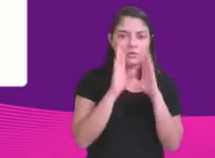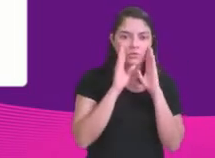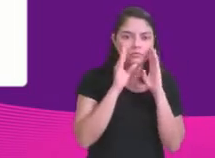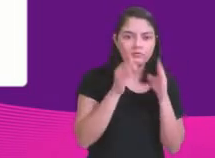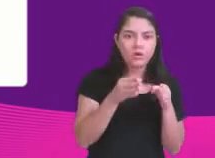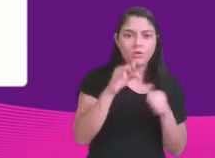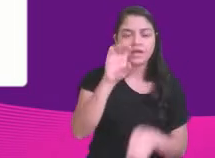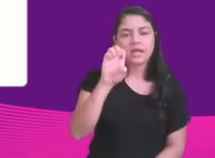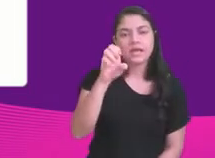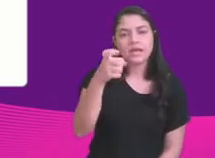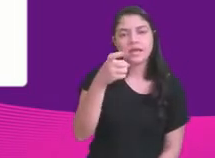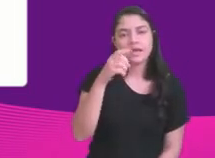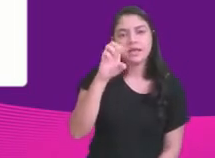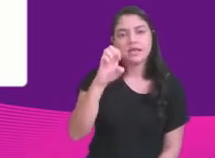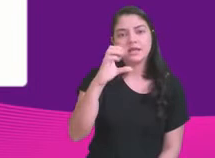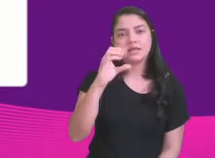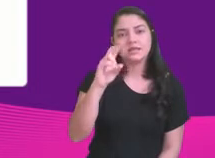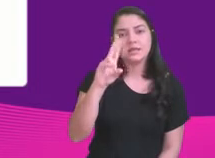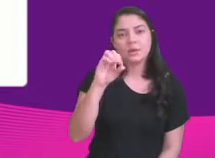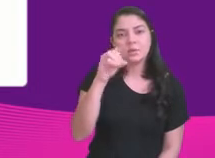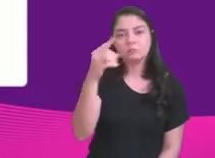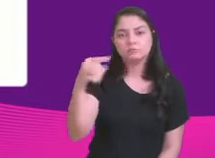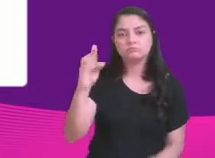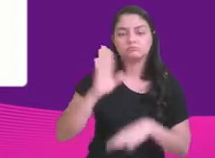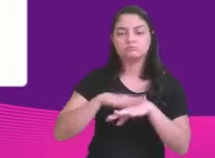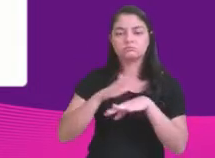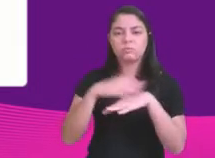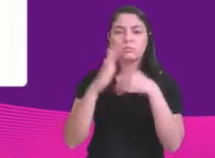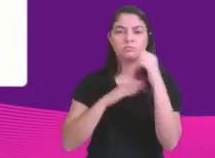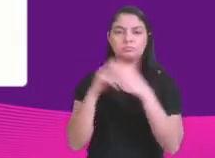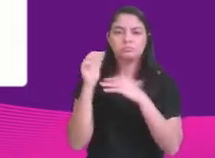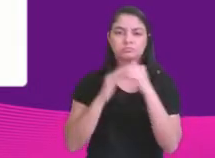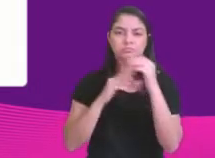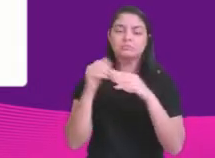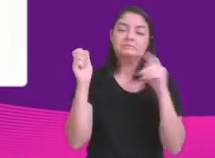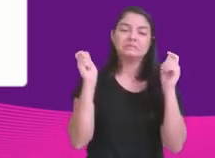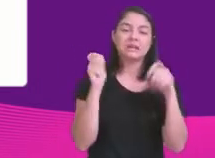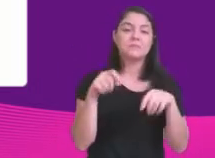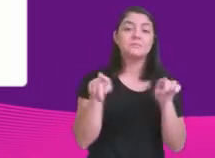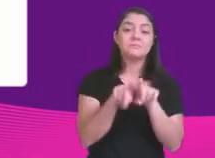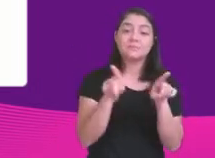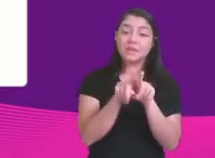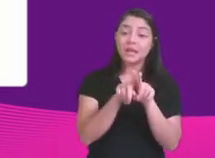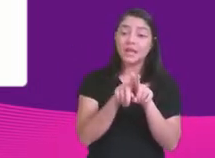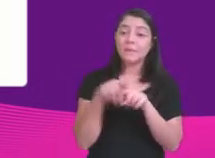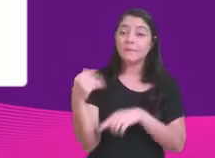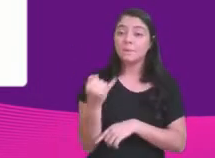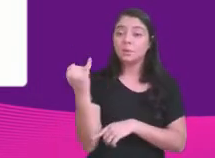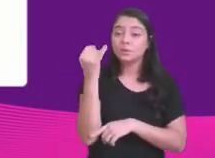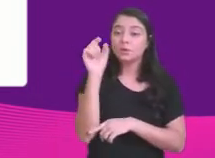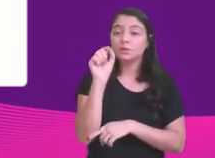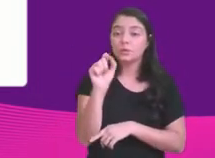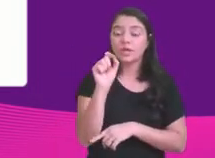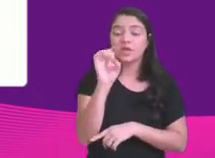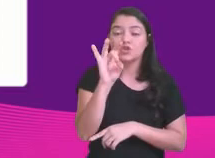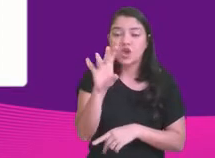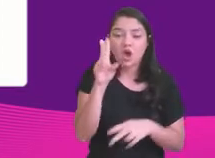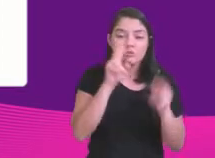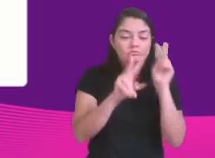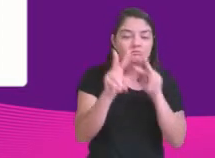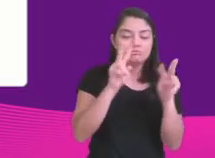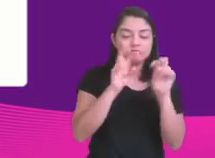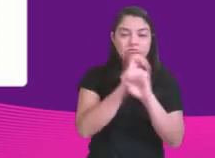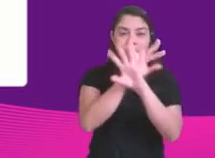execução destes planos embriológicos. Porque, apesar de uma boa visualização, muitas vezes, quando nós executamos